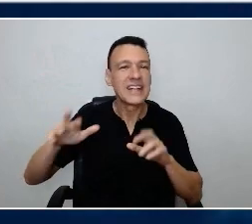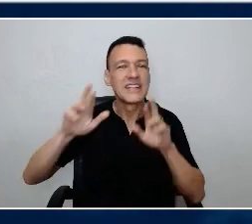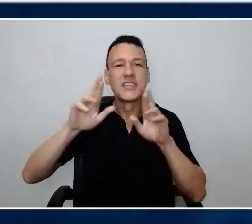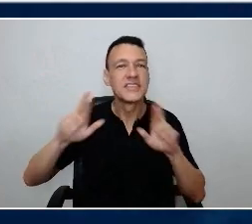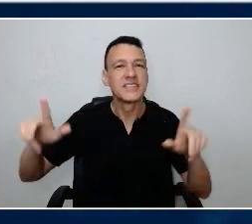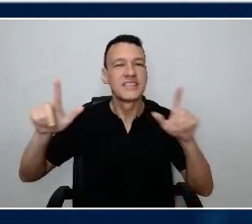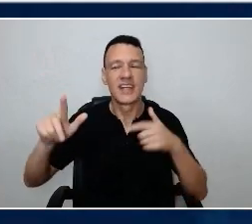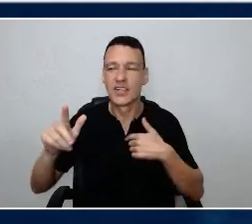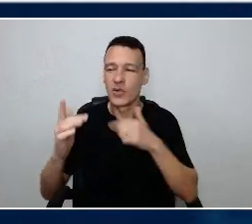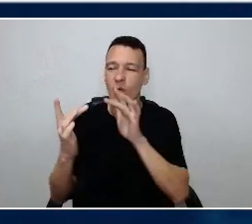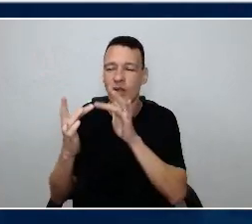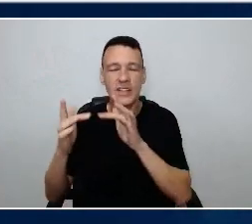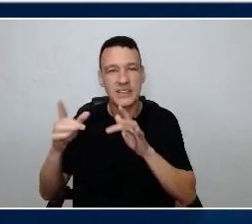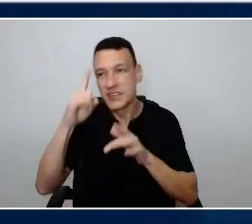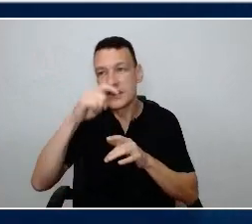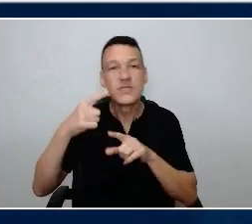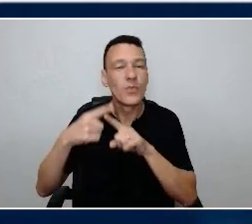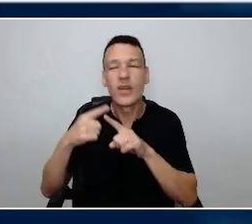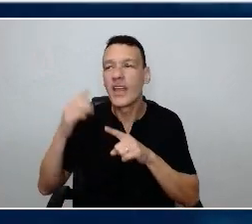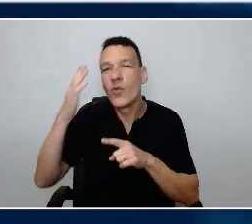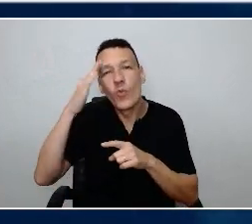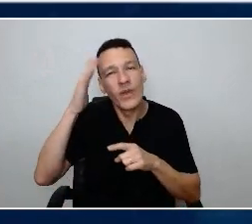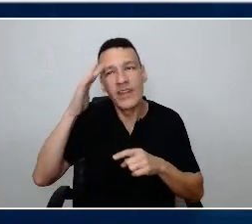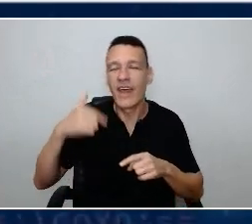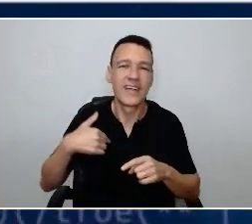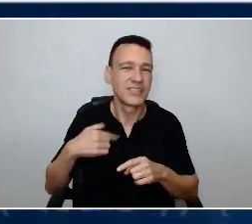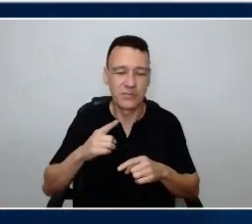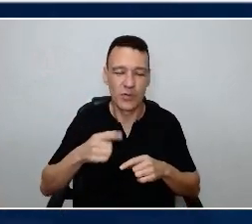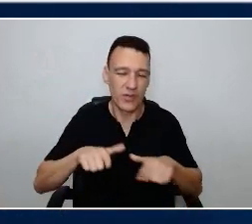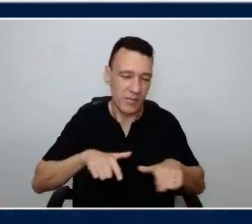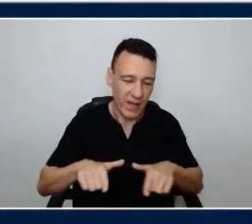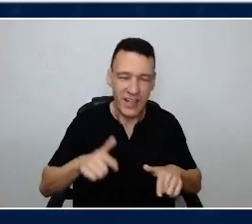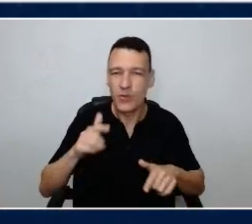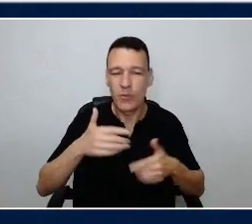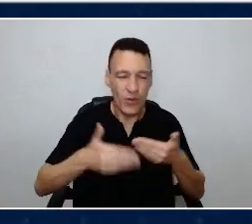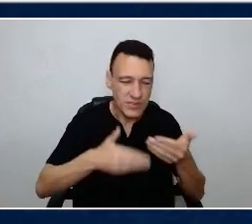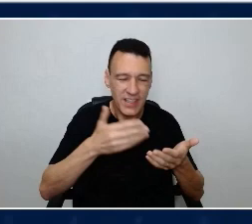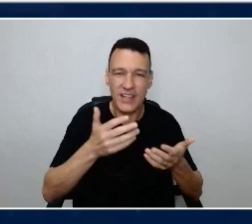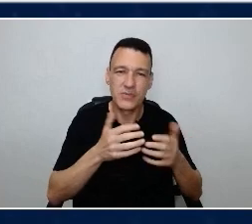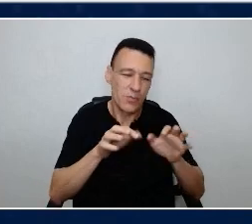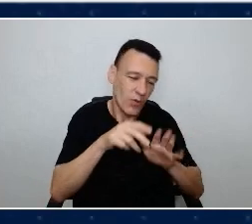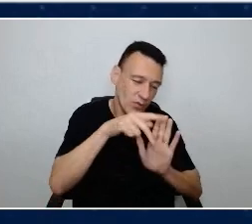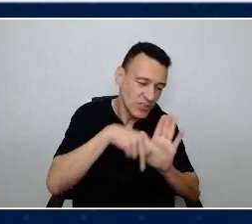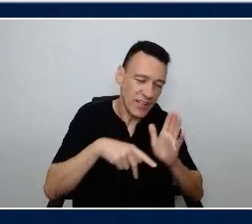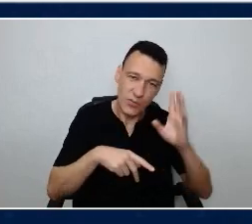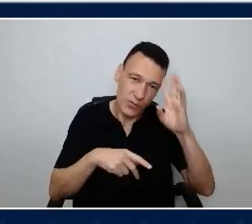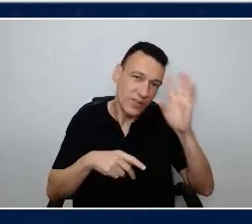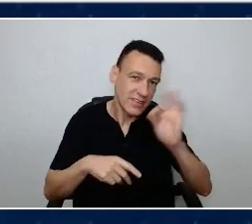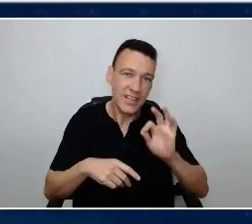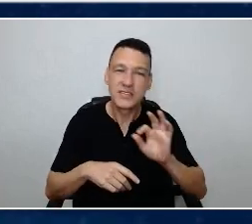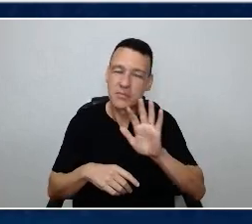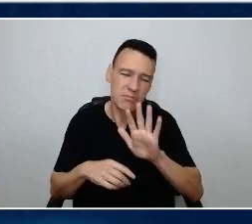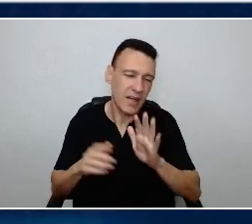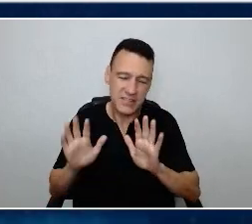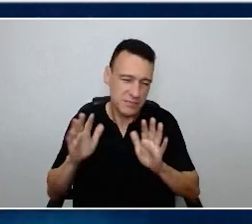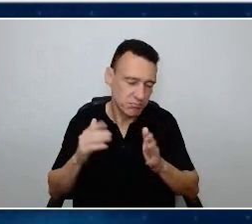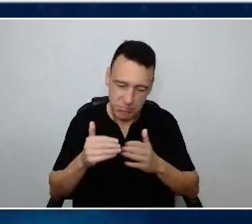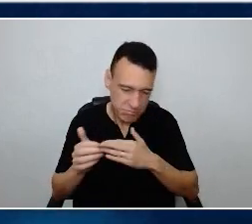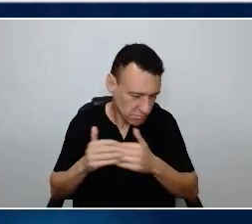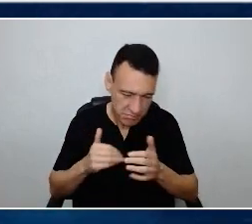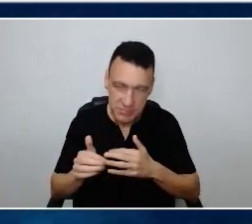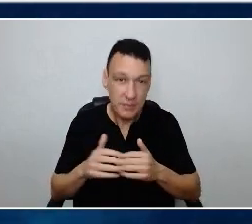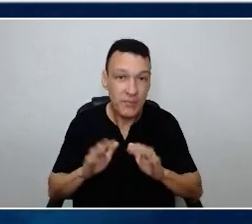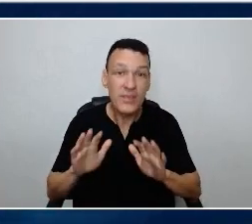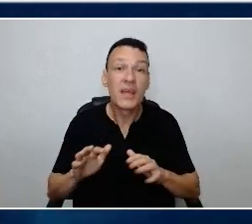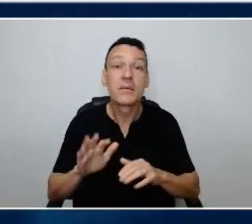projetos vão duvidar do que você faz mas isso não é nada eu não me importo mas falando sobre as coisas boas que